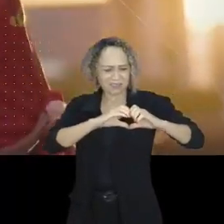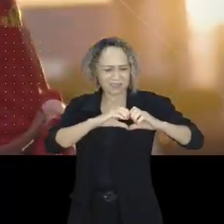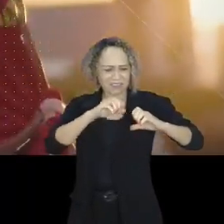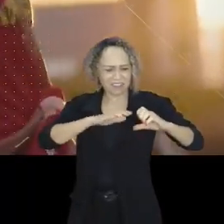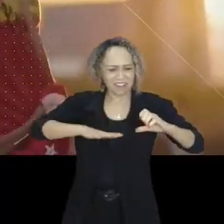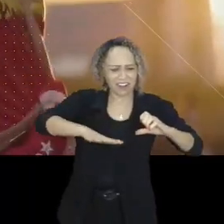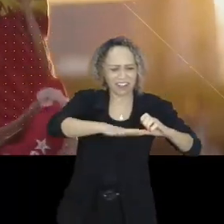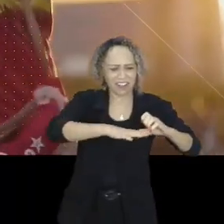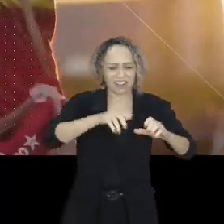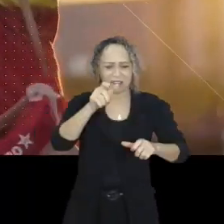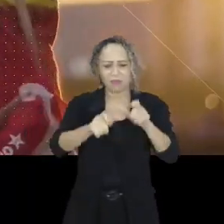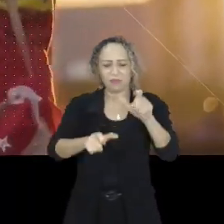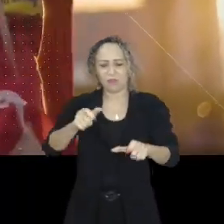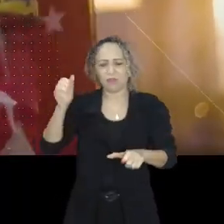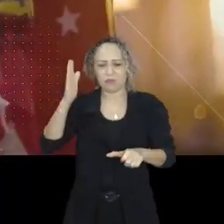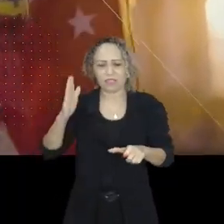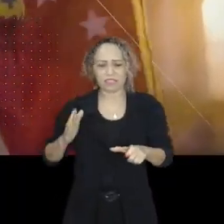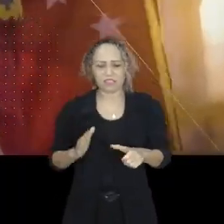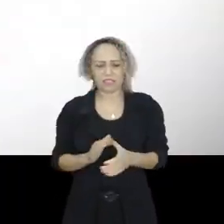das brasileiras.